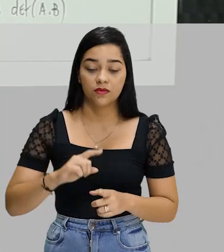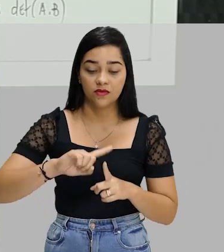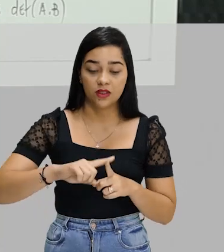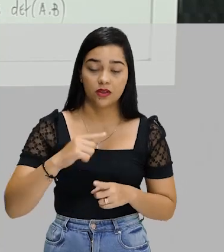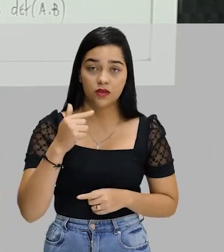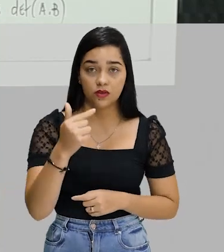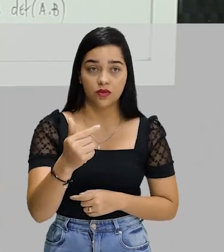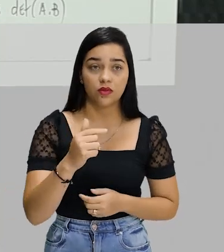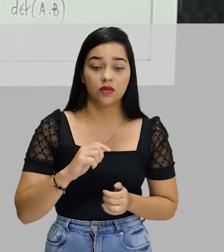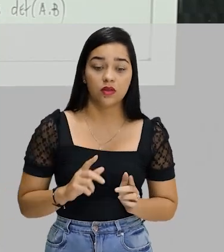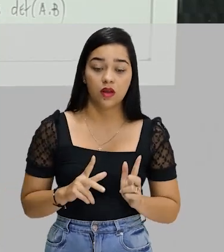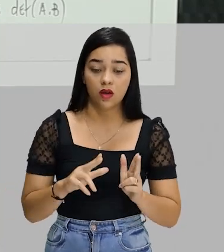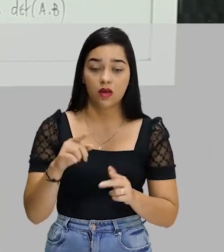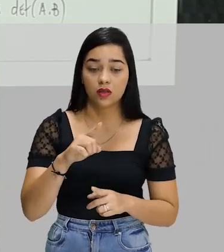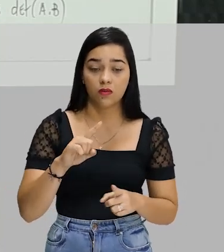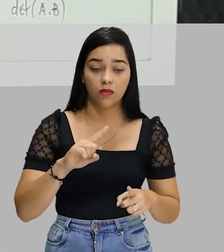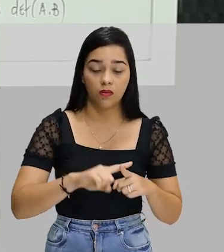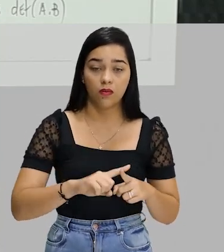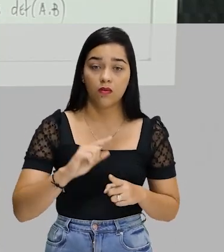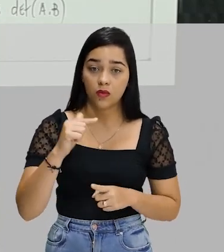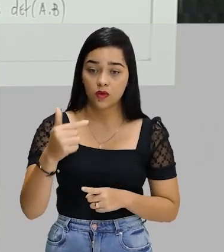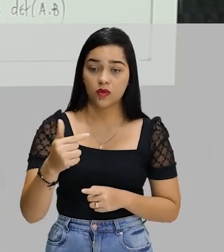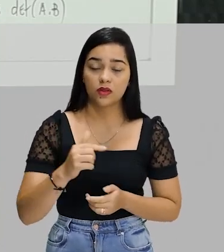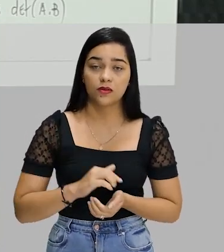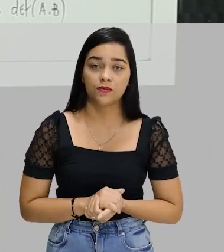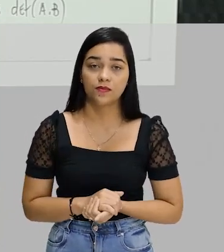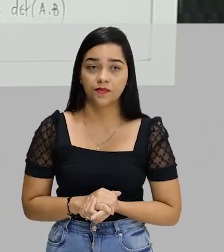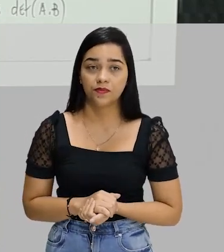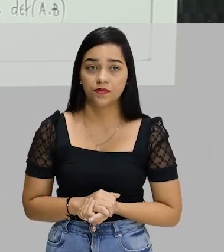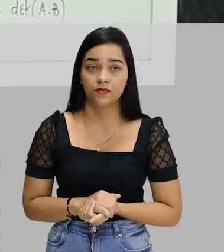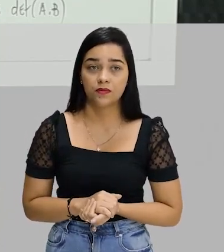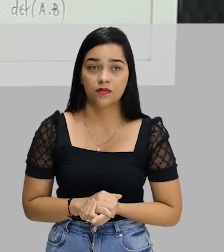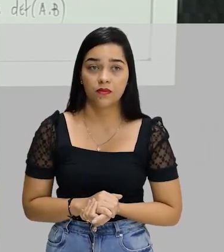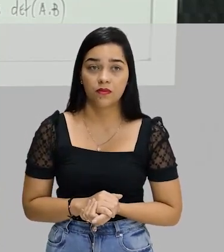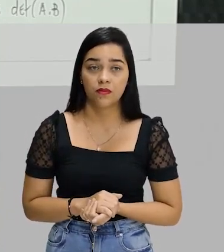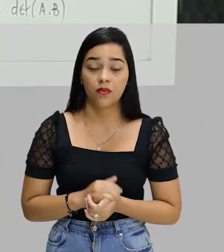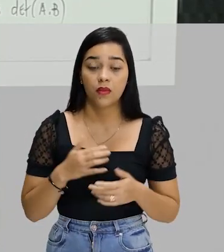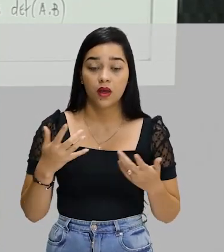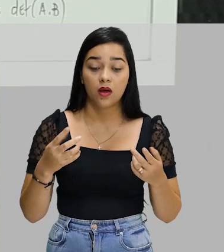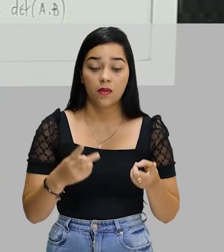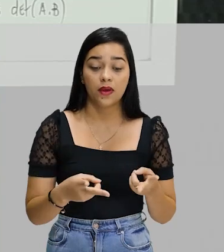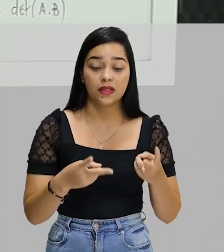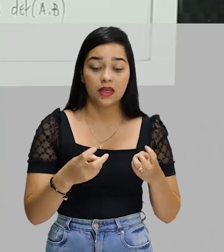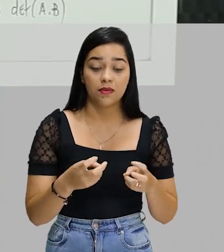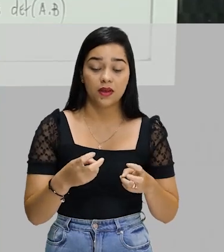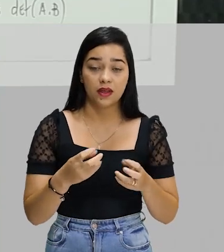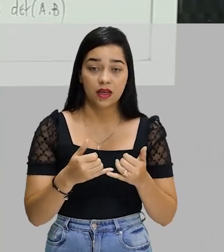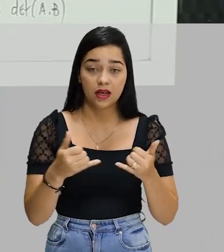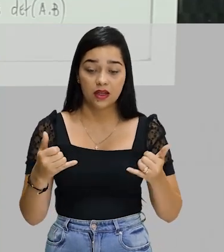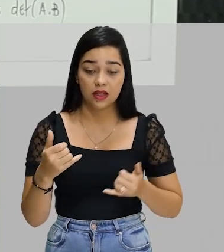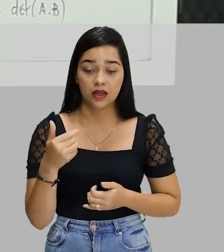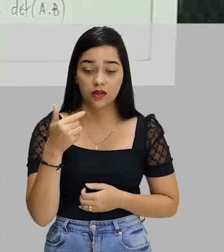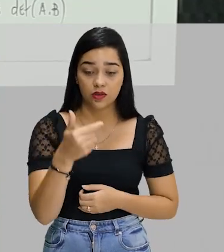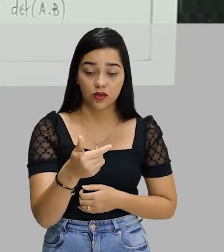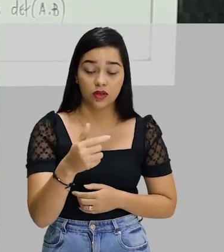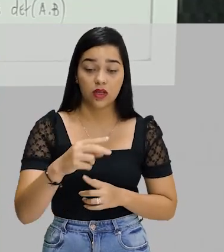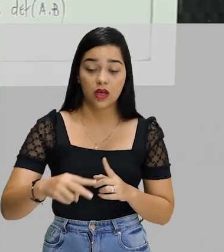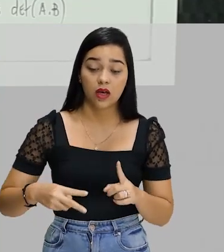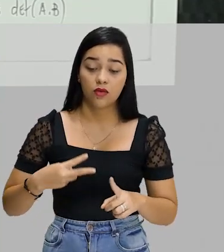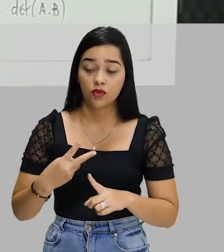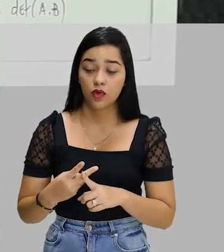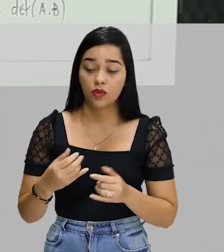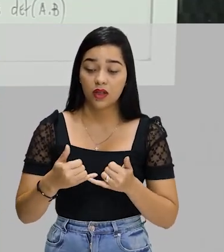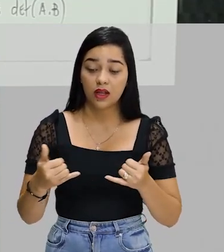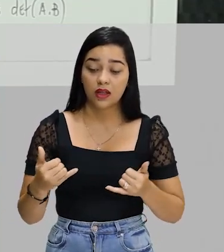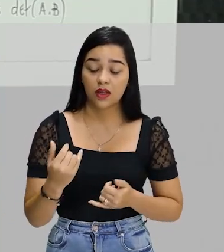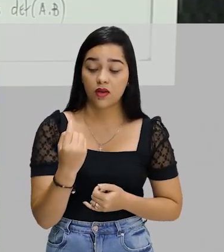2, igual a esse multiplicado por 2, né? Tá? Então, observe que a linha 2 é o dobro da linha